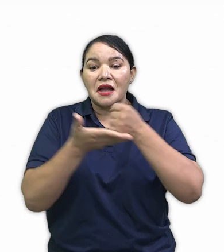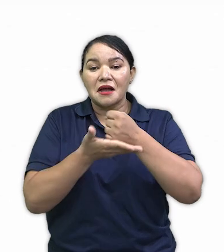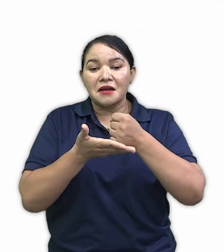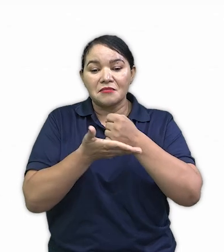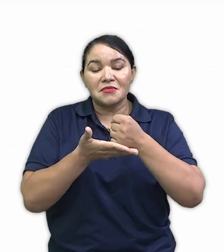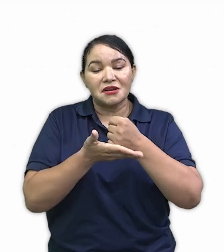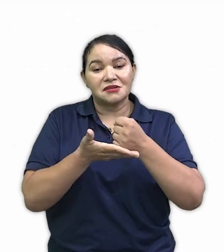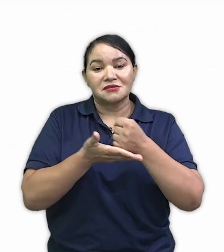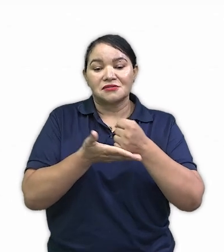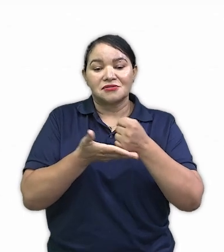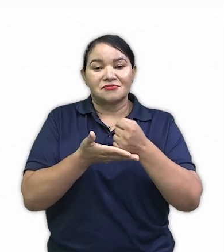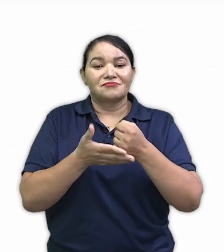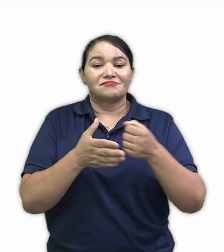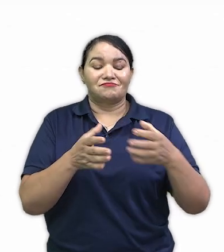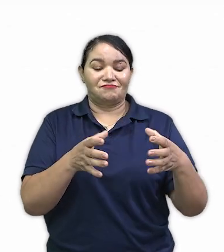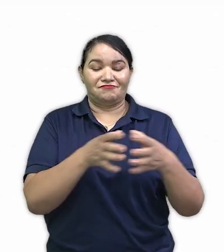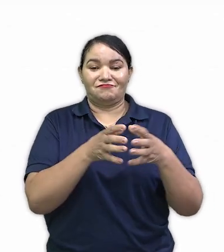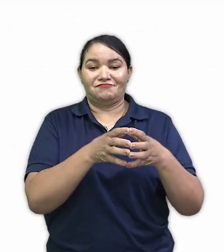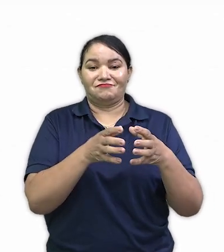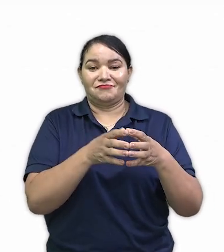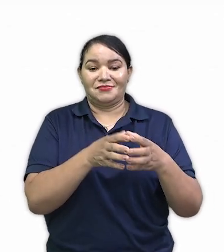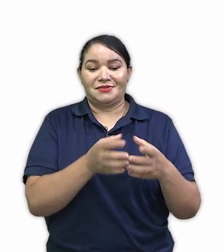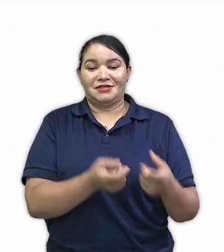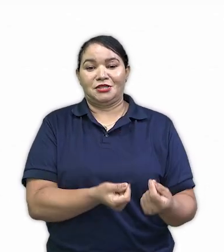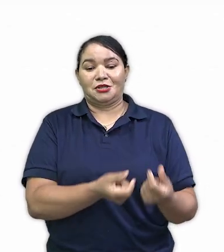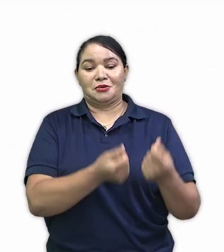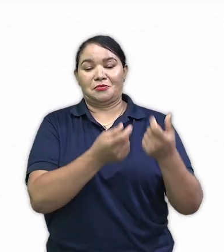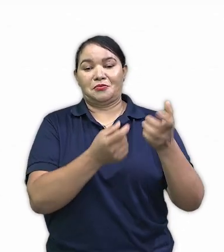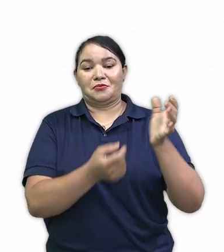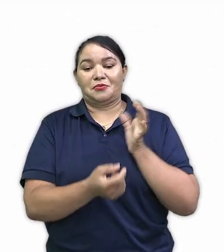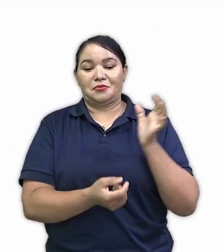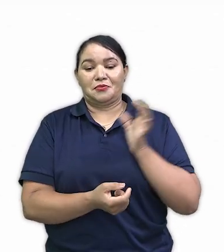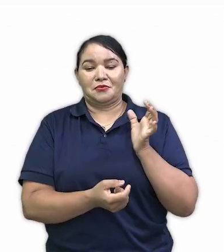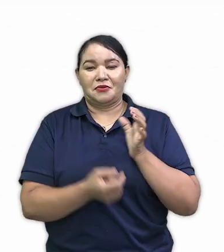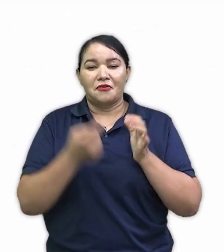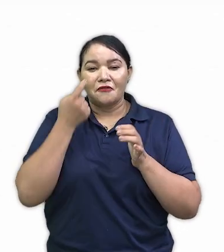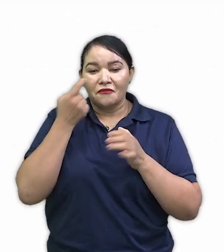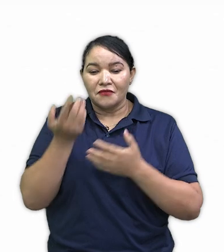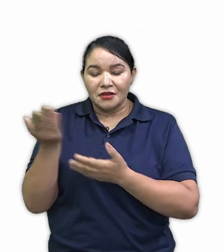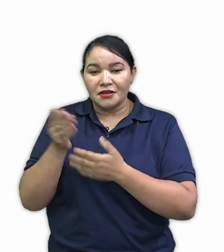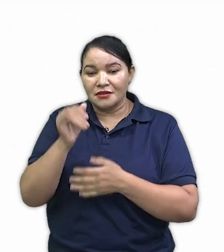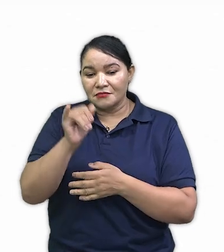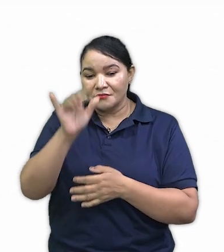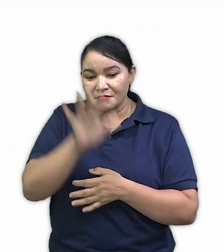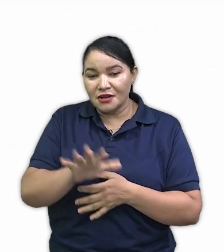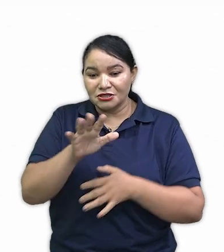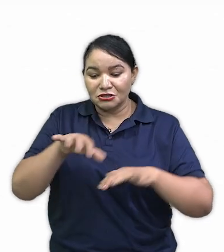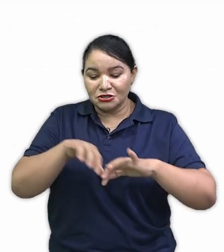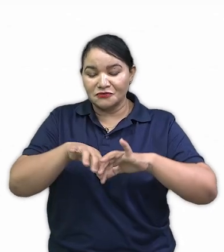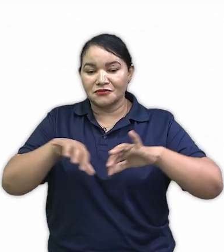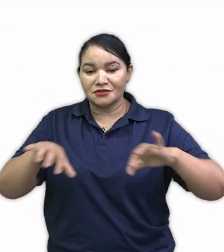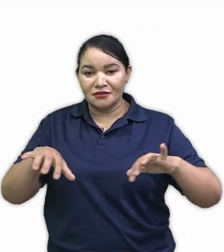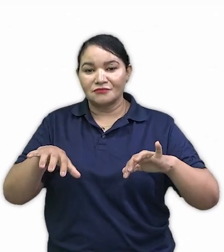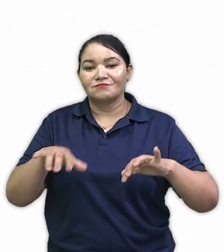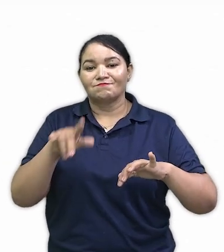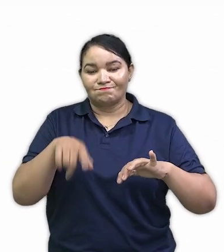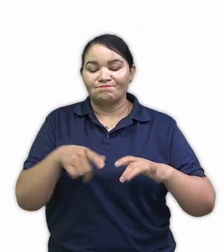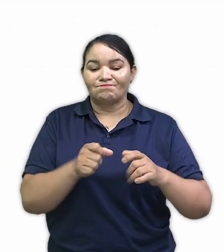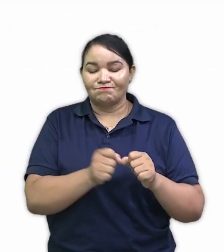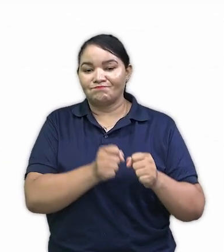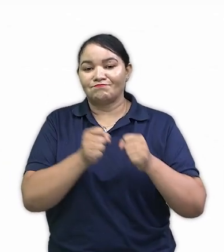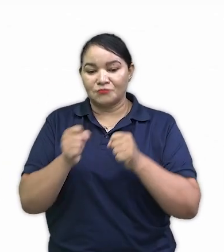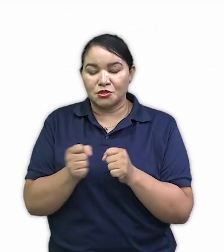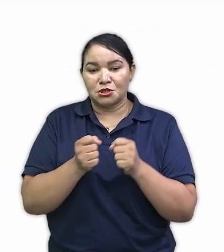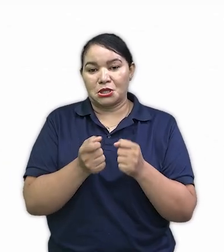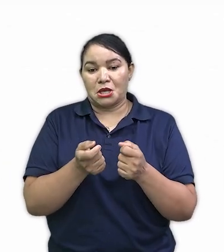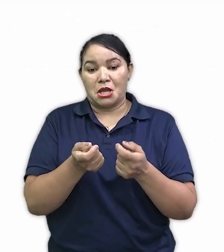base estará onde? Nos primeiros, nos ricos. Não é verdade? Vocês estão vendo ali aquela divisão muito interessante aí. Esse é o poder